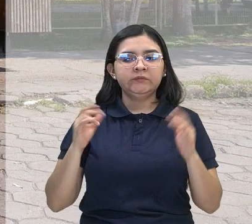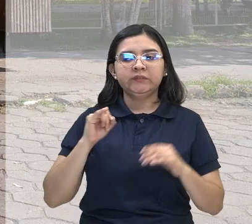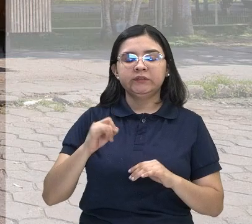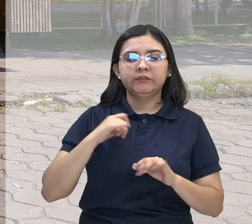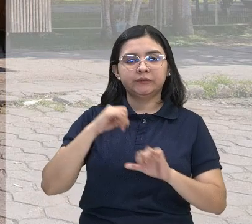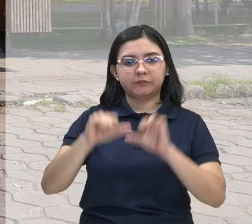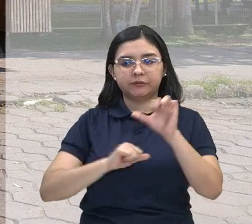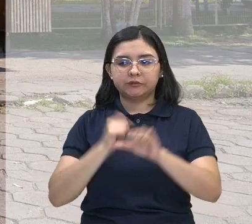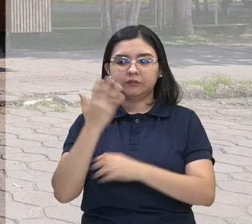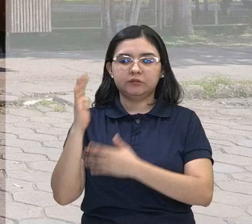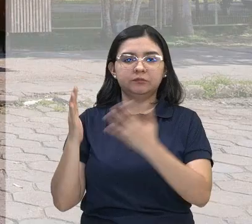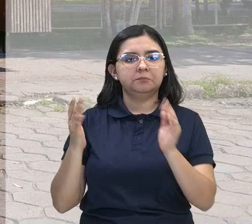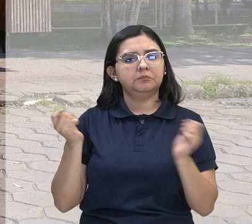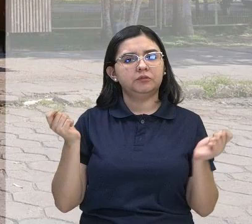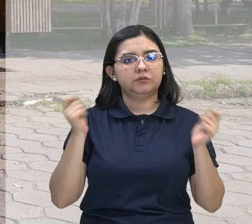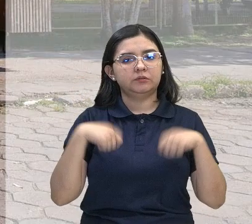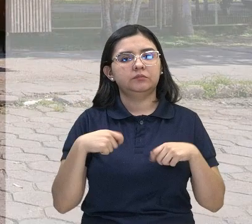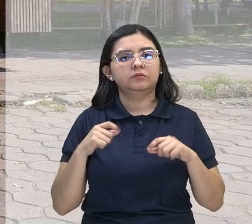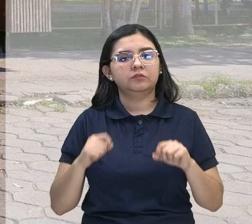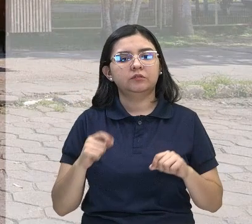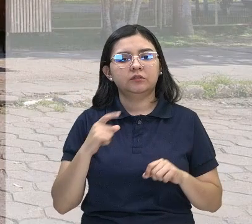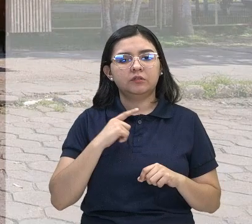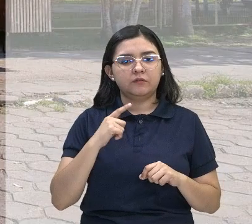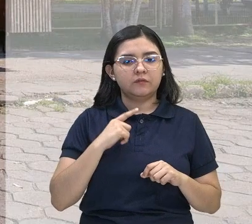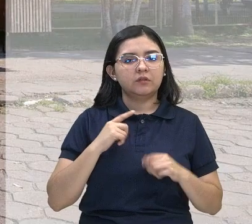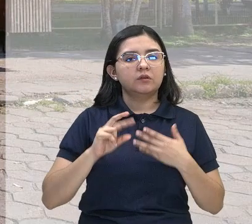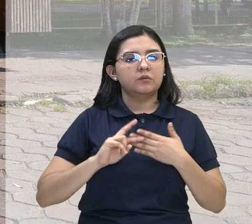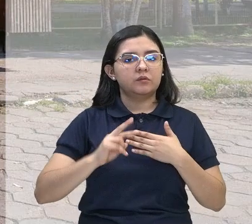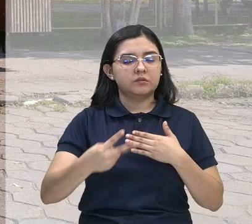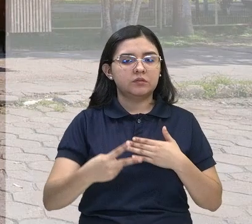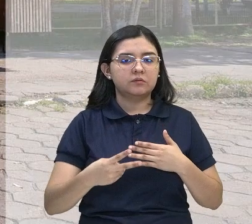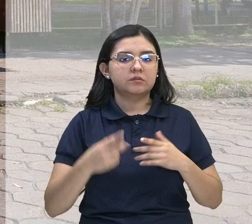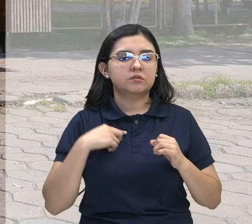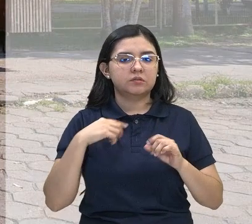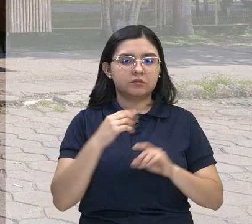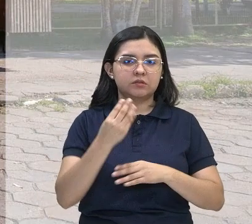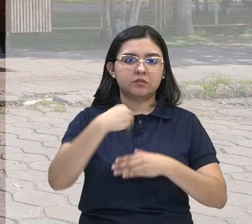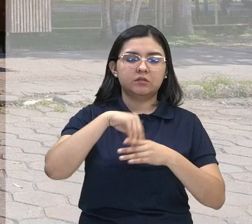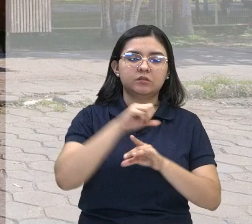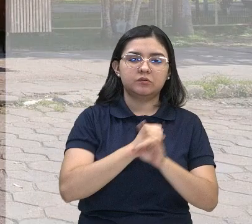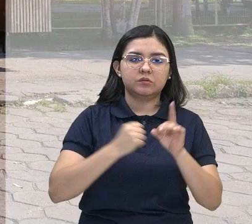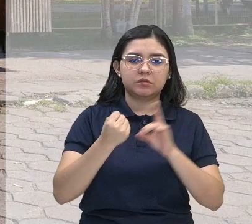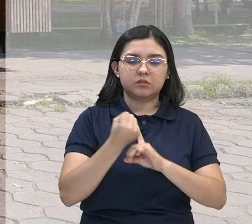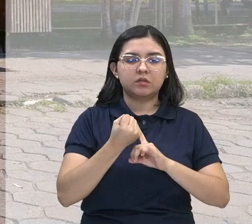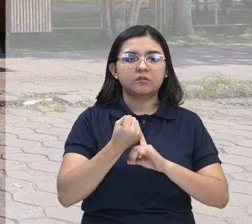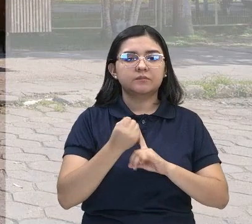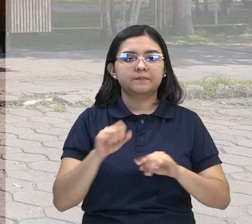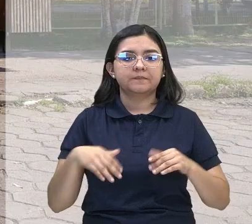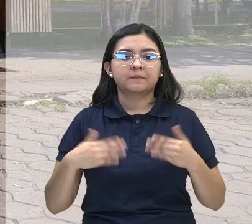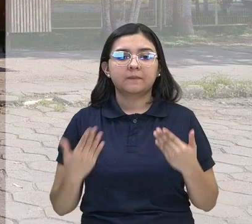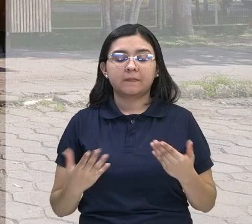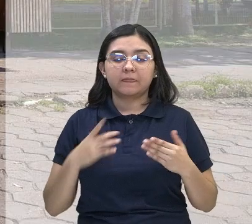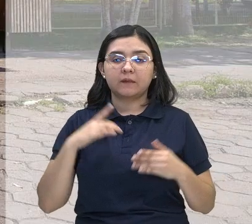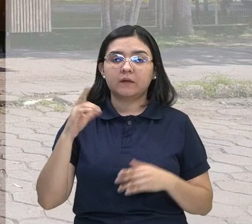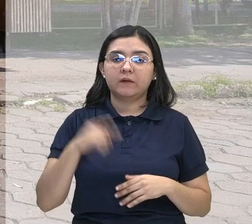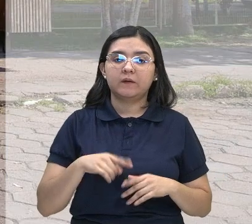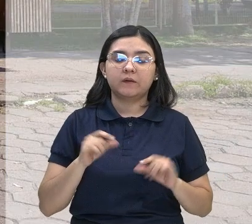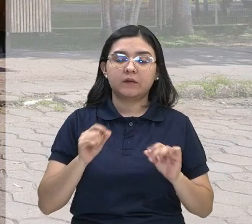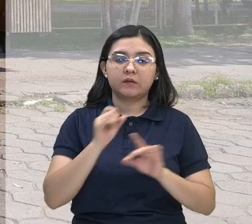natureza, possivelmente eu vou ter efeitos também sobre as sociedades humanas. E é nesse sentido